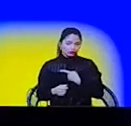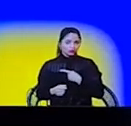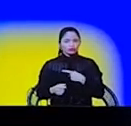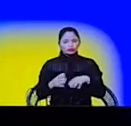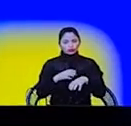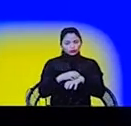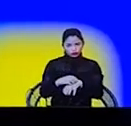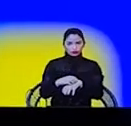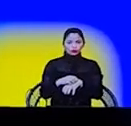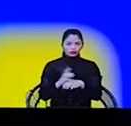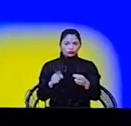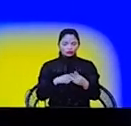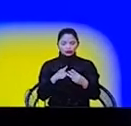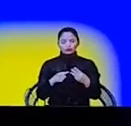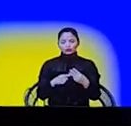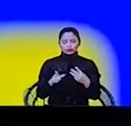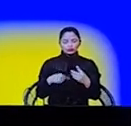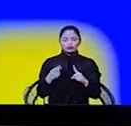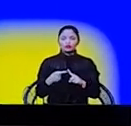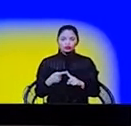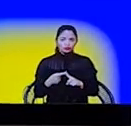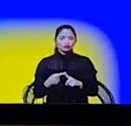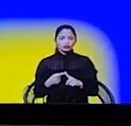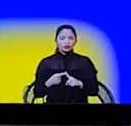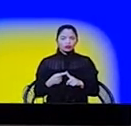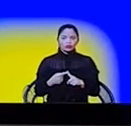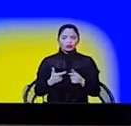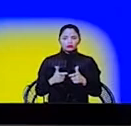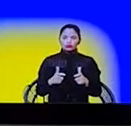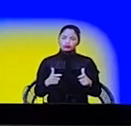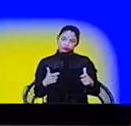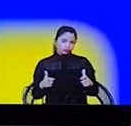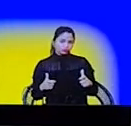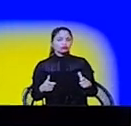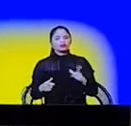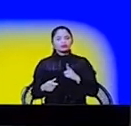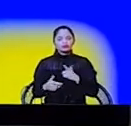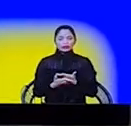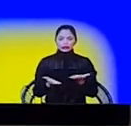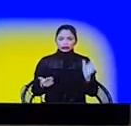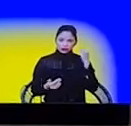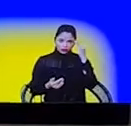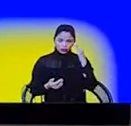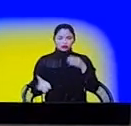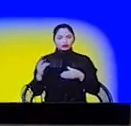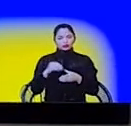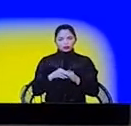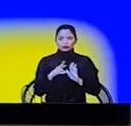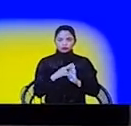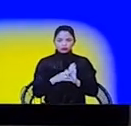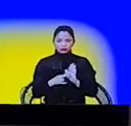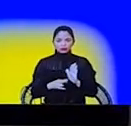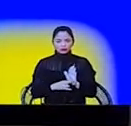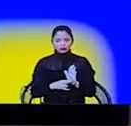está baseada nesses três objetivos e à medida que a gente vai avançar eu vou puxar alguns ganchos para vocês entenderem que dentro do critério